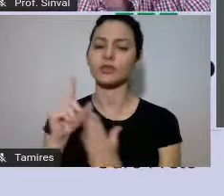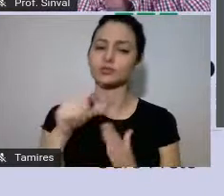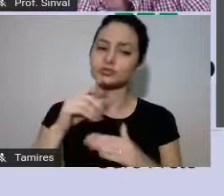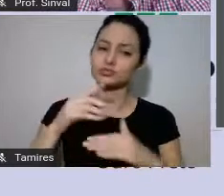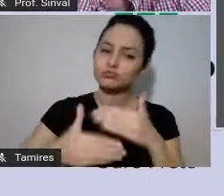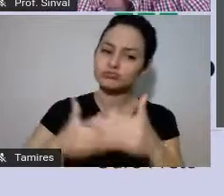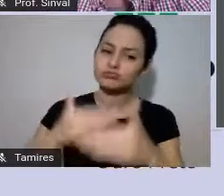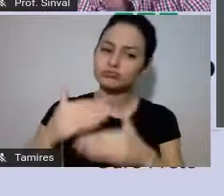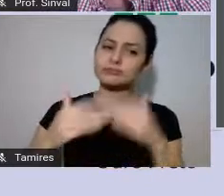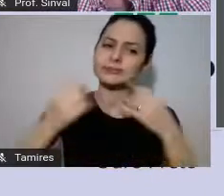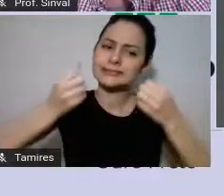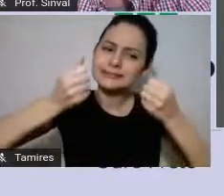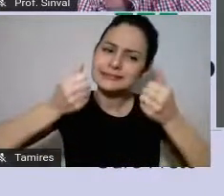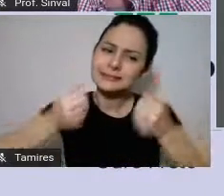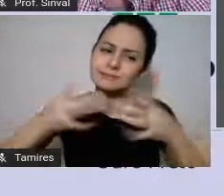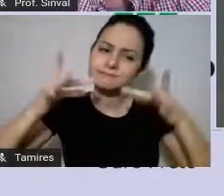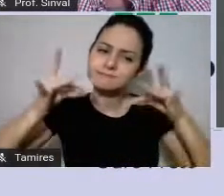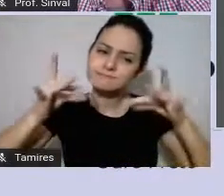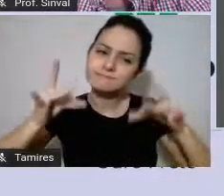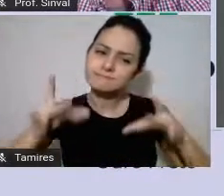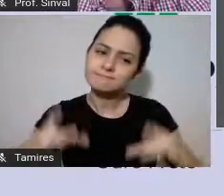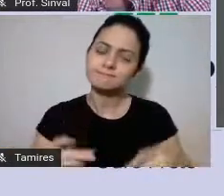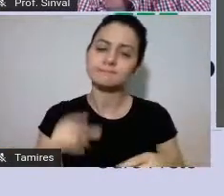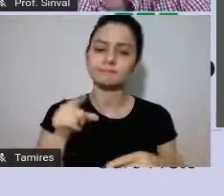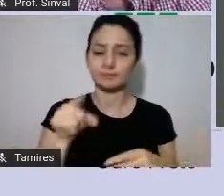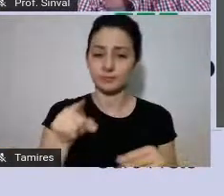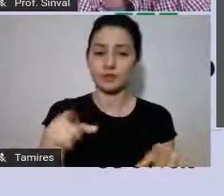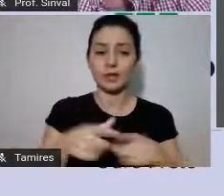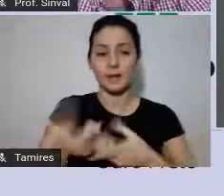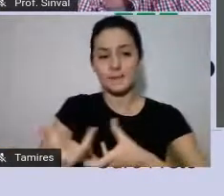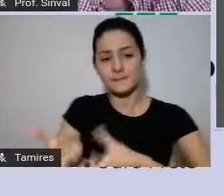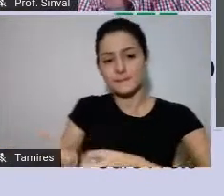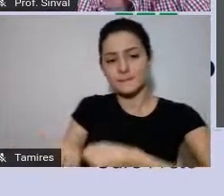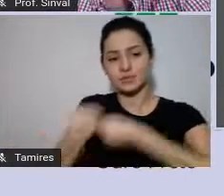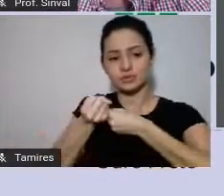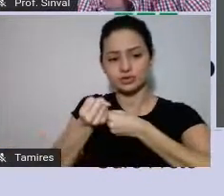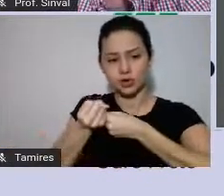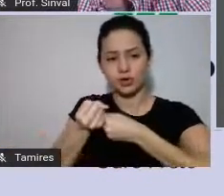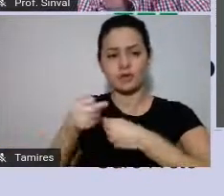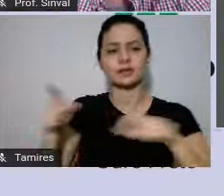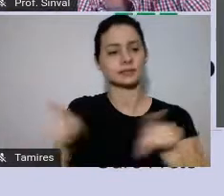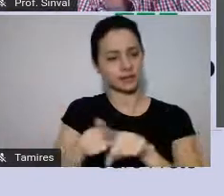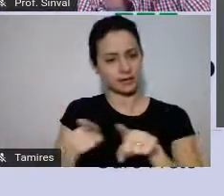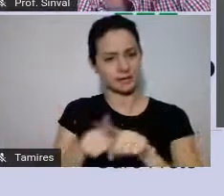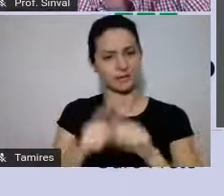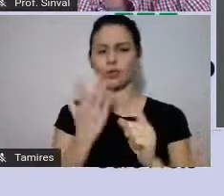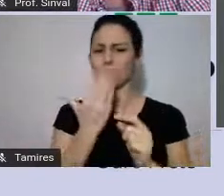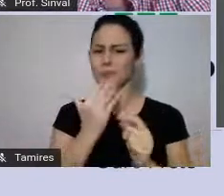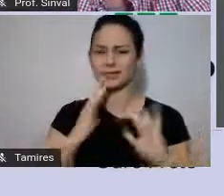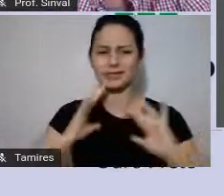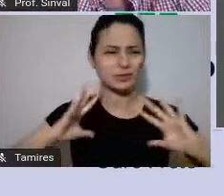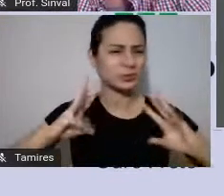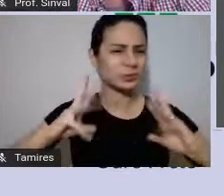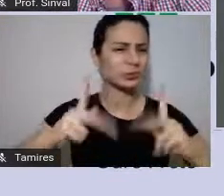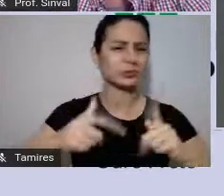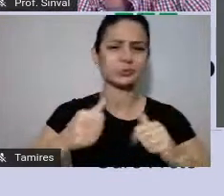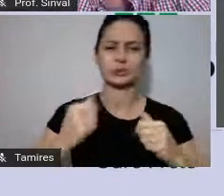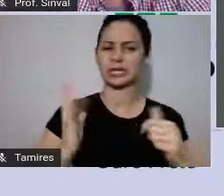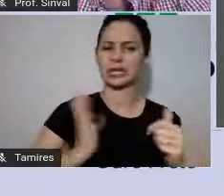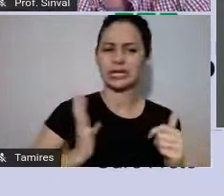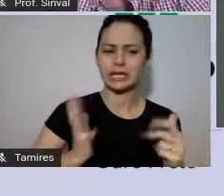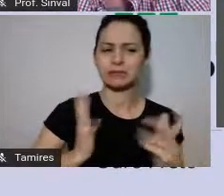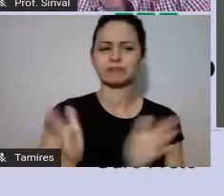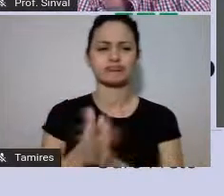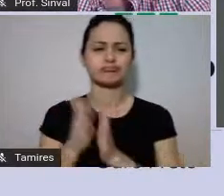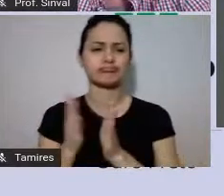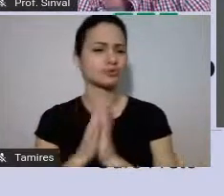muito detalhadamente por ele. Mas ele fala também que a mandioca serve tanto para a alimentação de todas as classes do Brasil holandês, mas